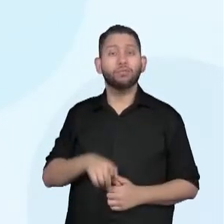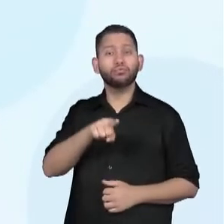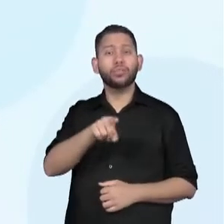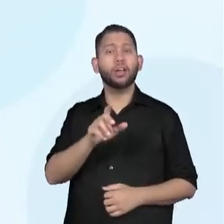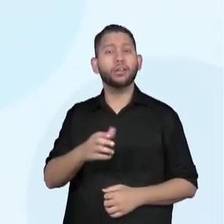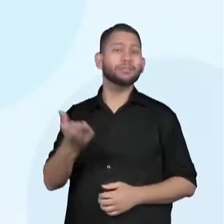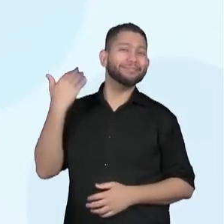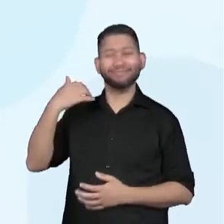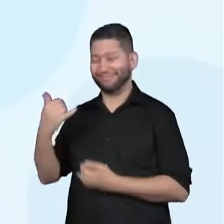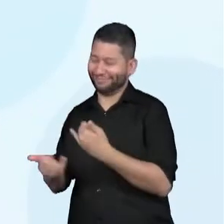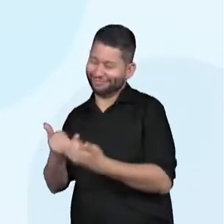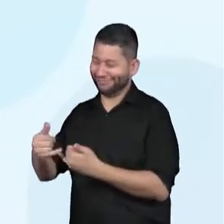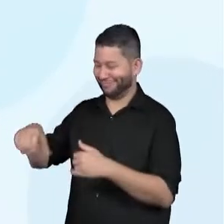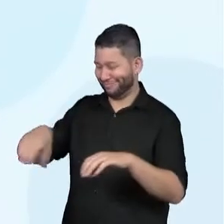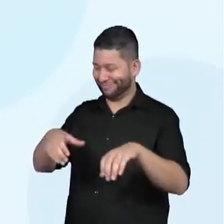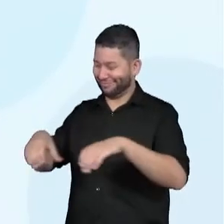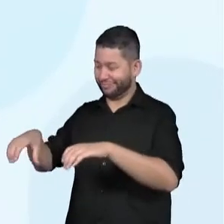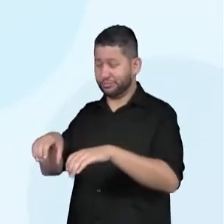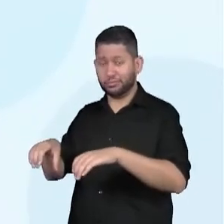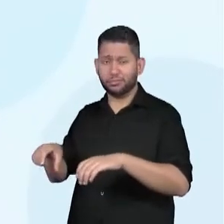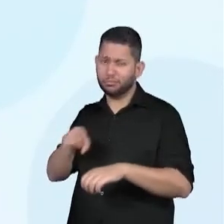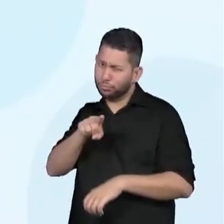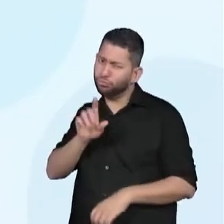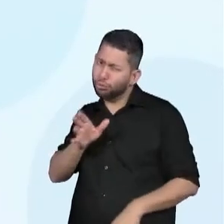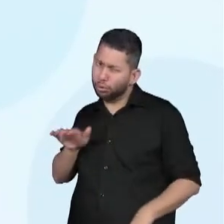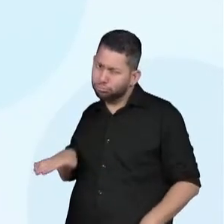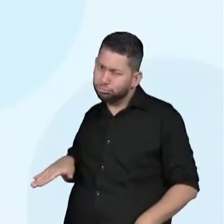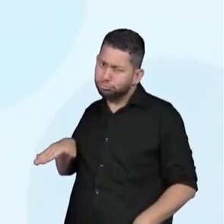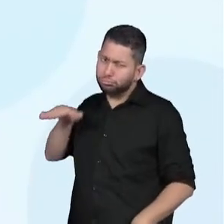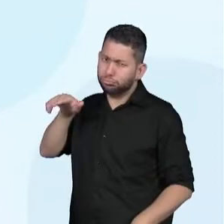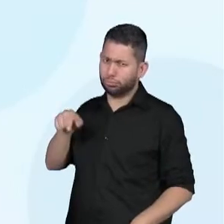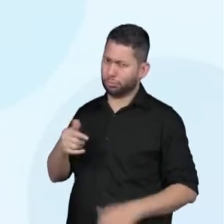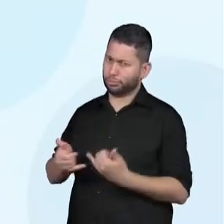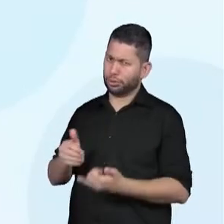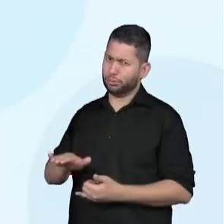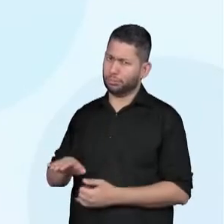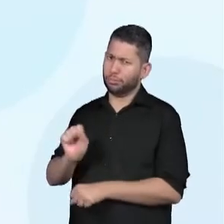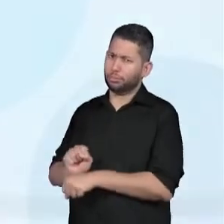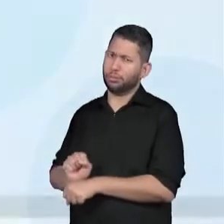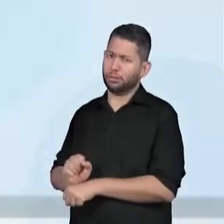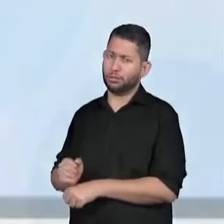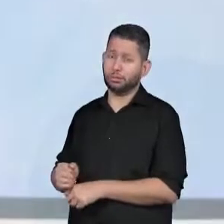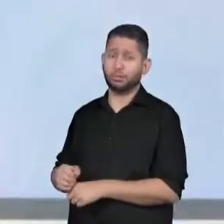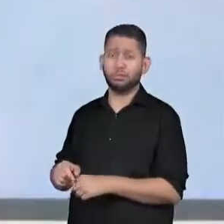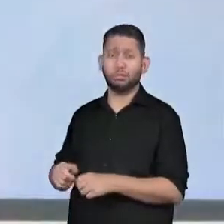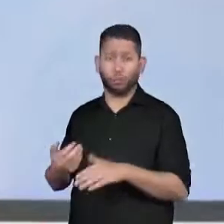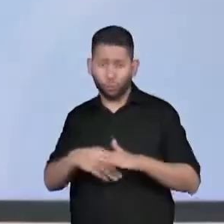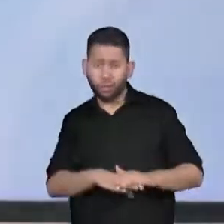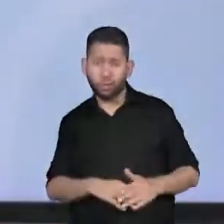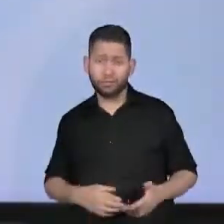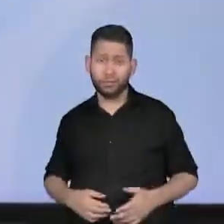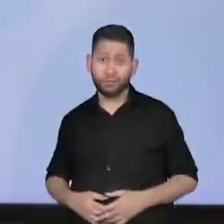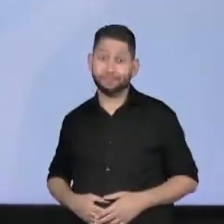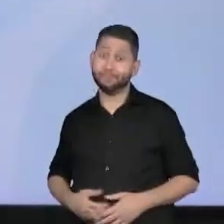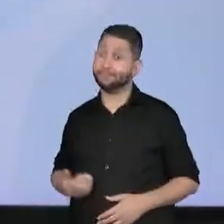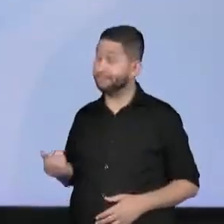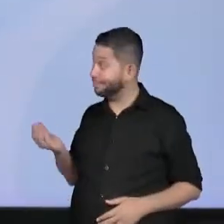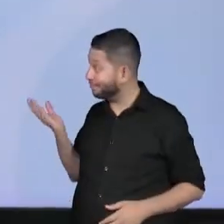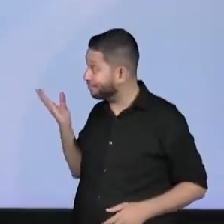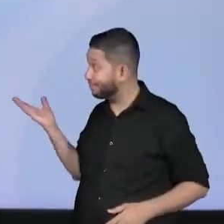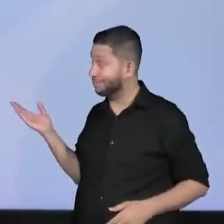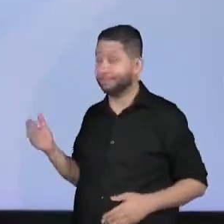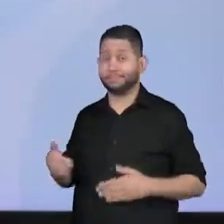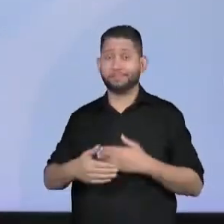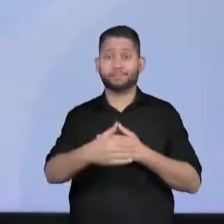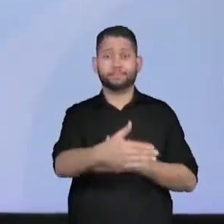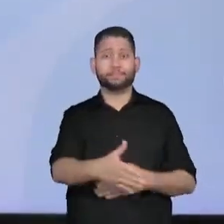O que você faz com eles? Temos uma sugestão aqui, né? Então, temos uma box, temos uma caixa. Nessa caixa a